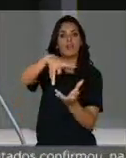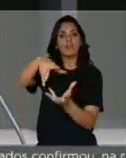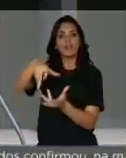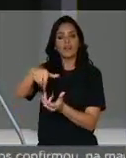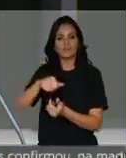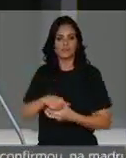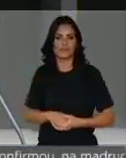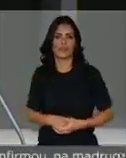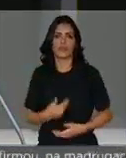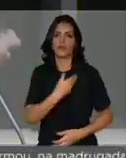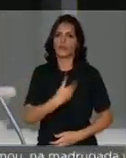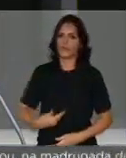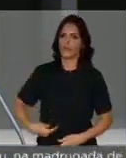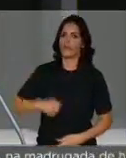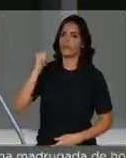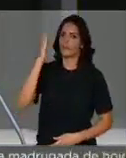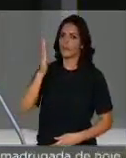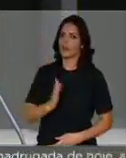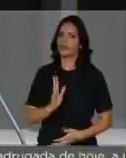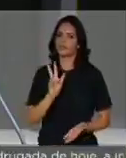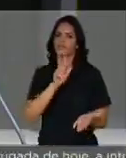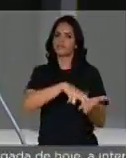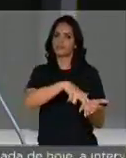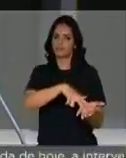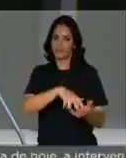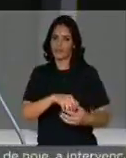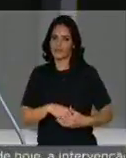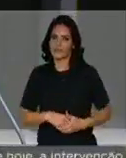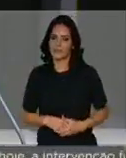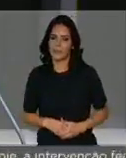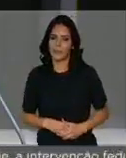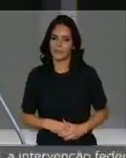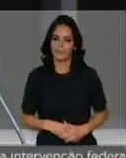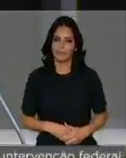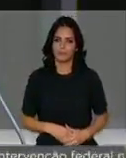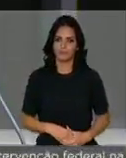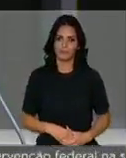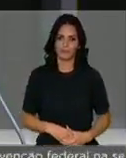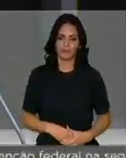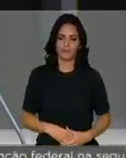internacionais, das quais o governo brasileiro é signatário.